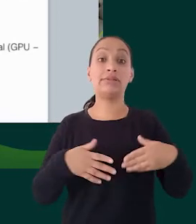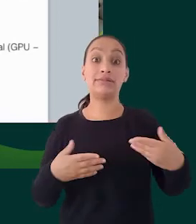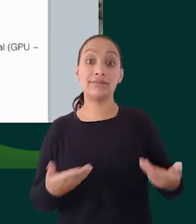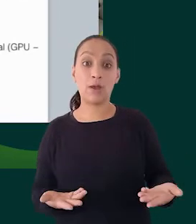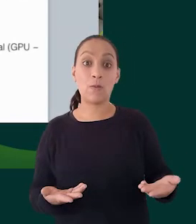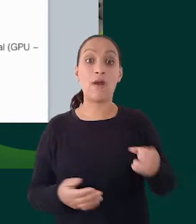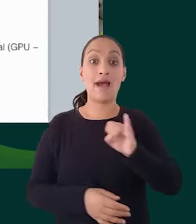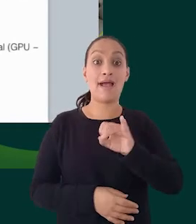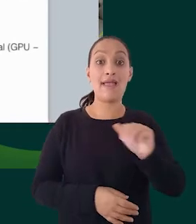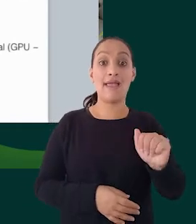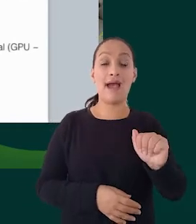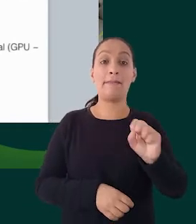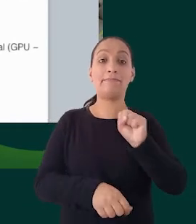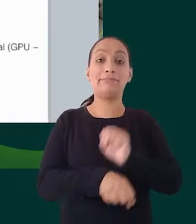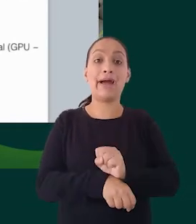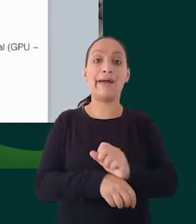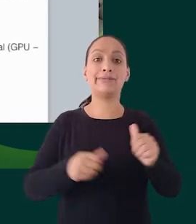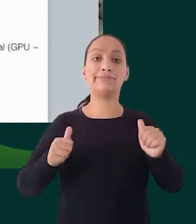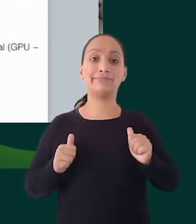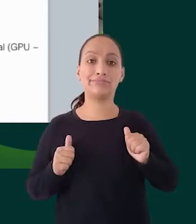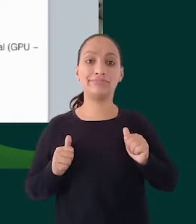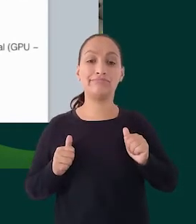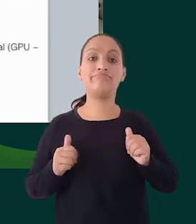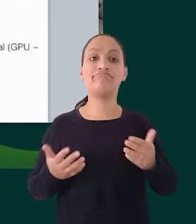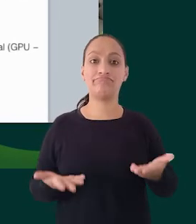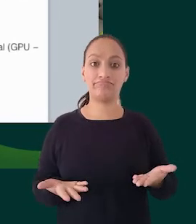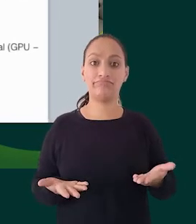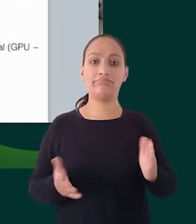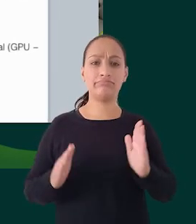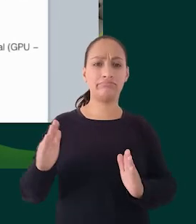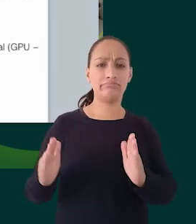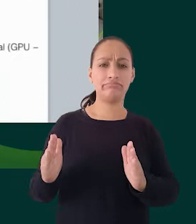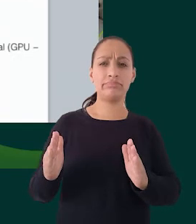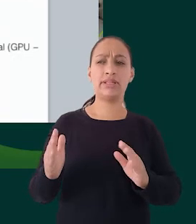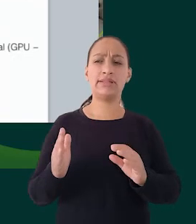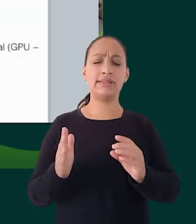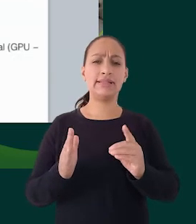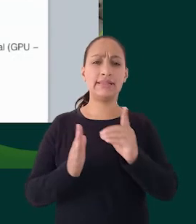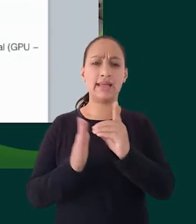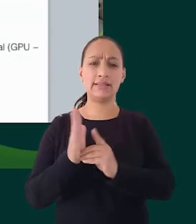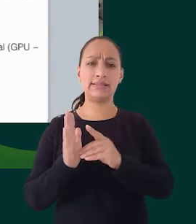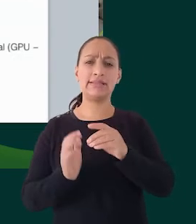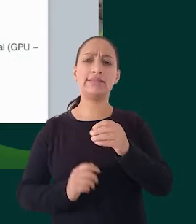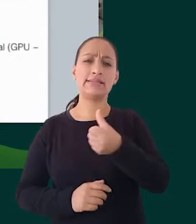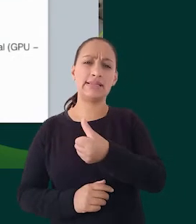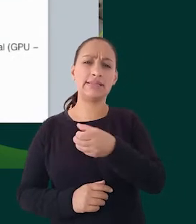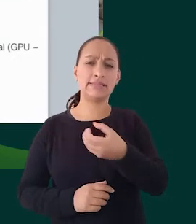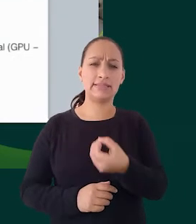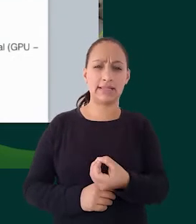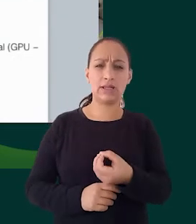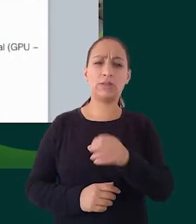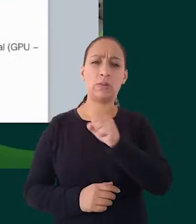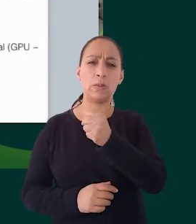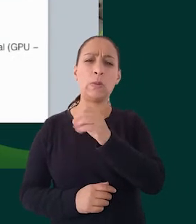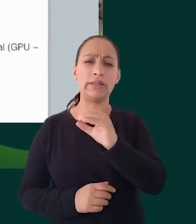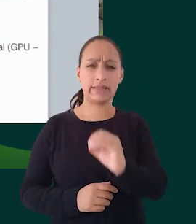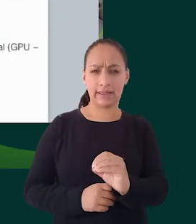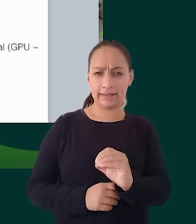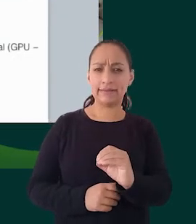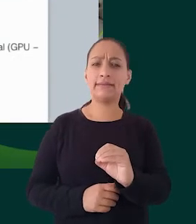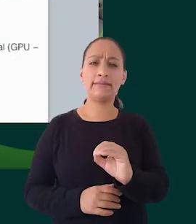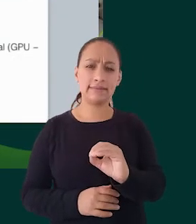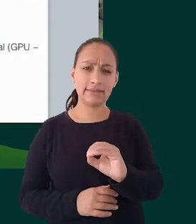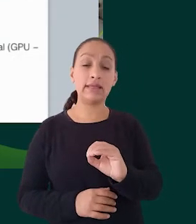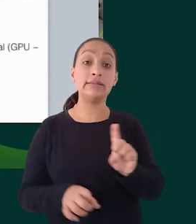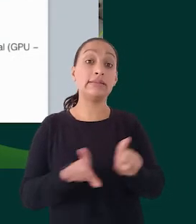A IA ficou meio que descansando ao longo ali da década de 60, 70 e início da década de 80. E também porque